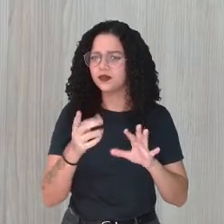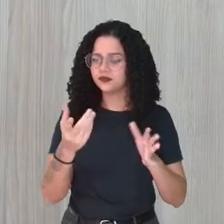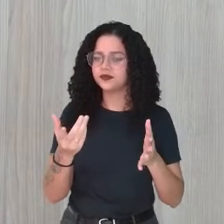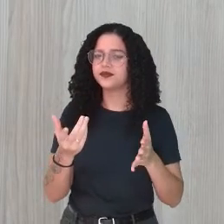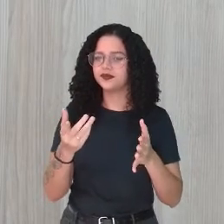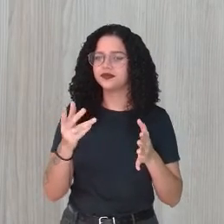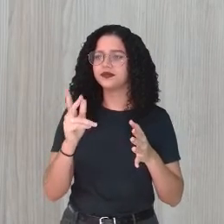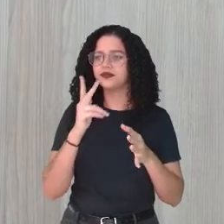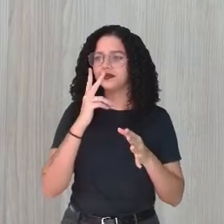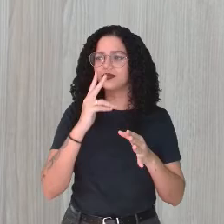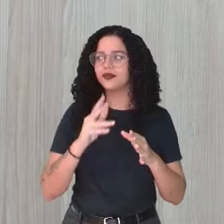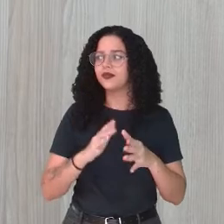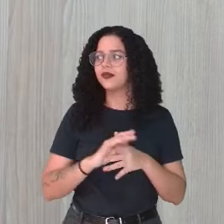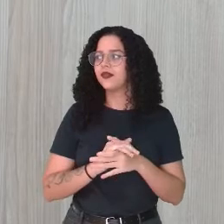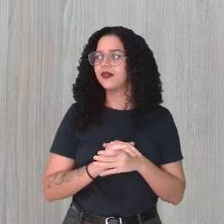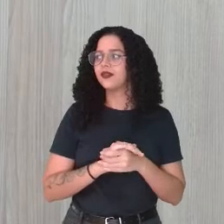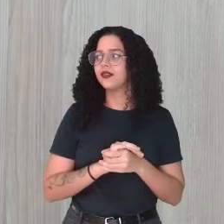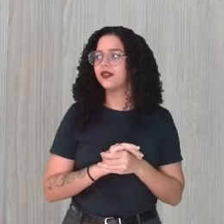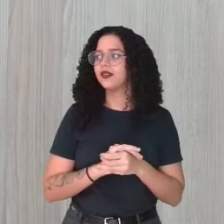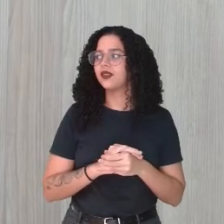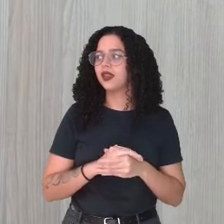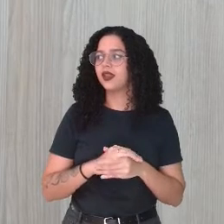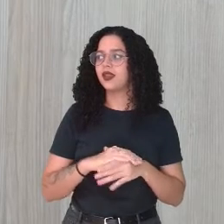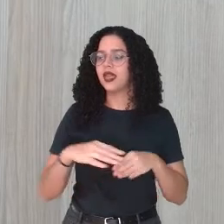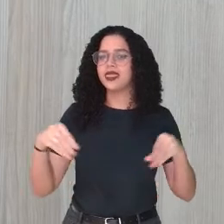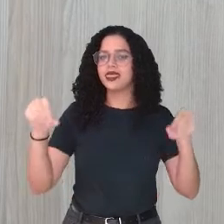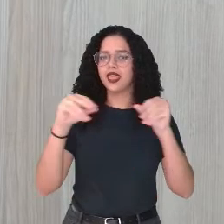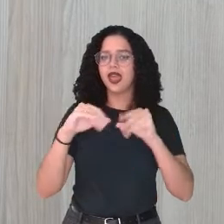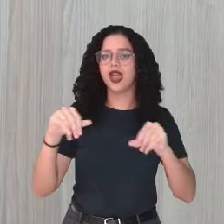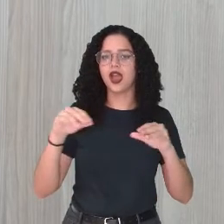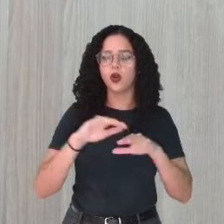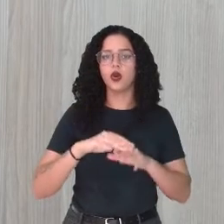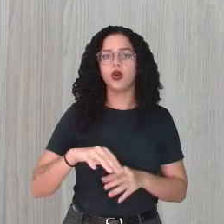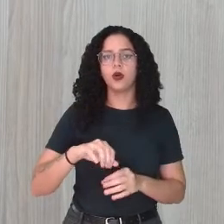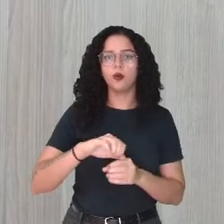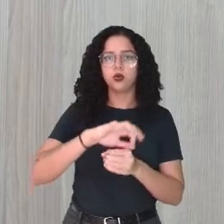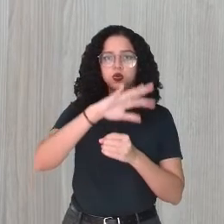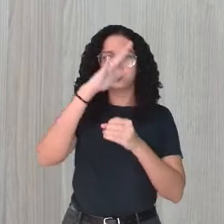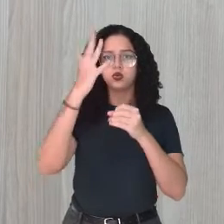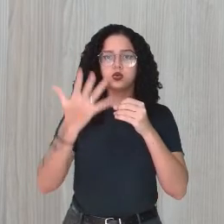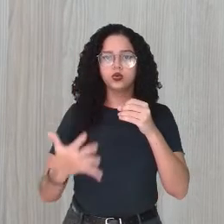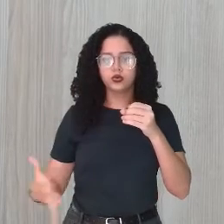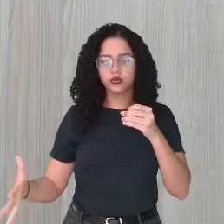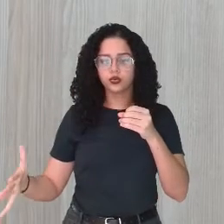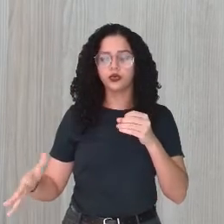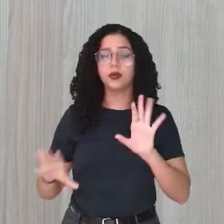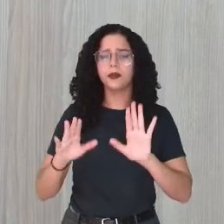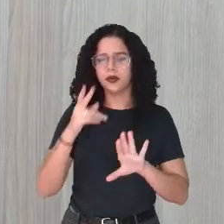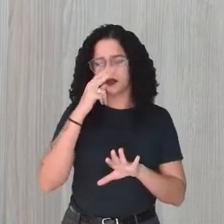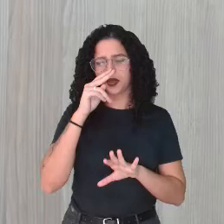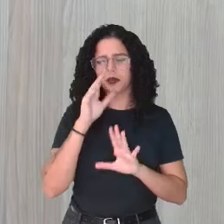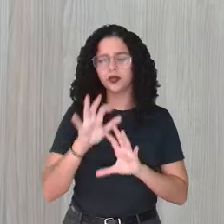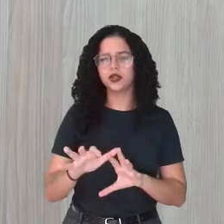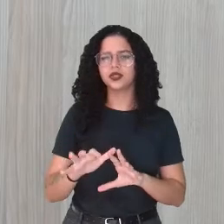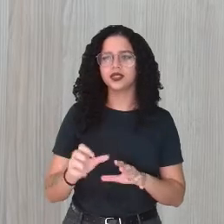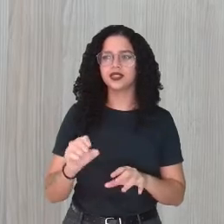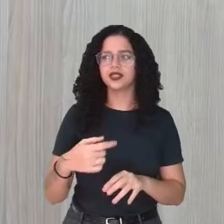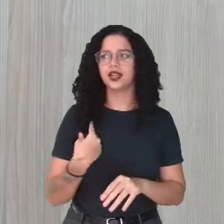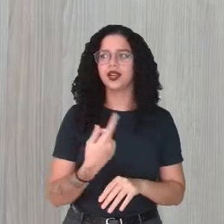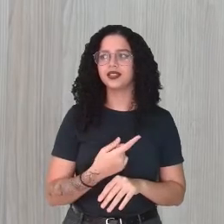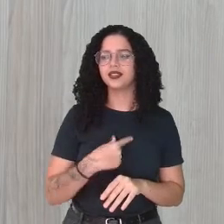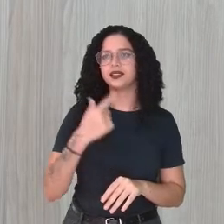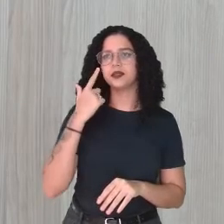fértil, né, como uma terra vulcânica, por exemplo, porque terra vulcânica é uma terra fértil. Mesmo assim, se a gente